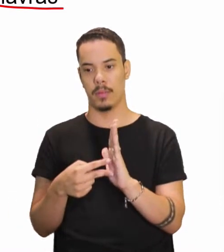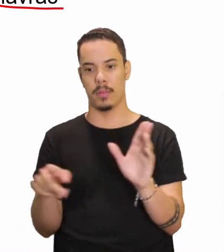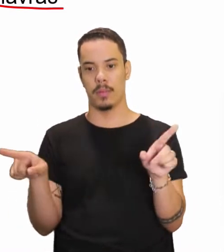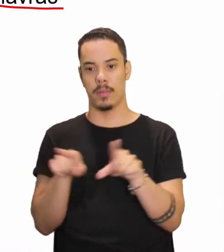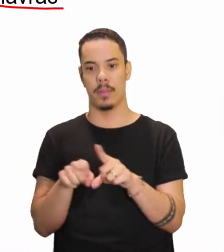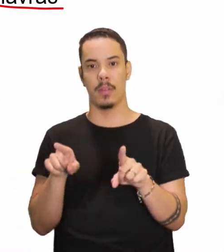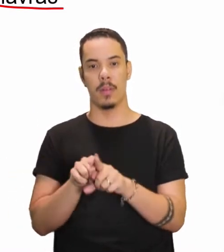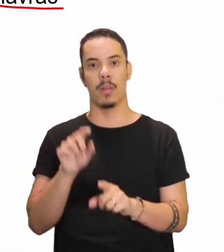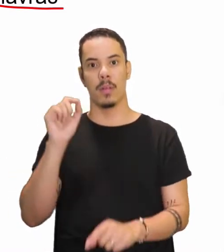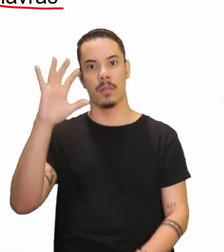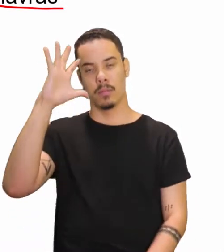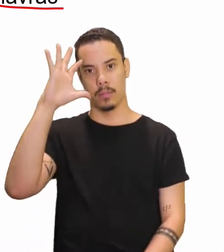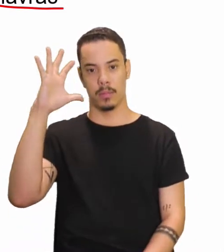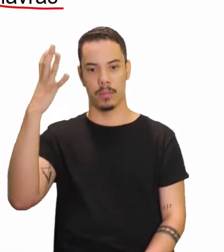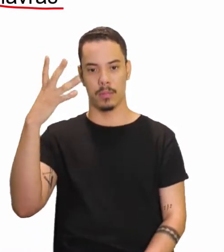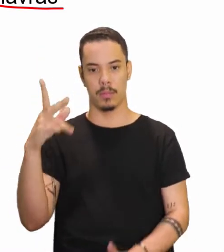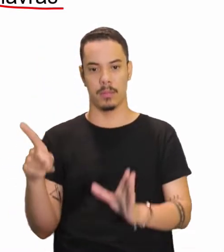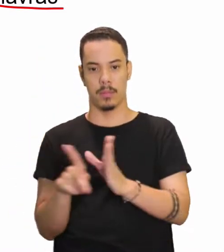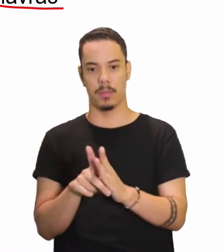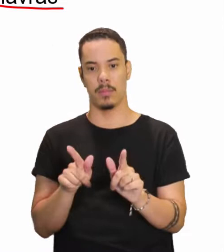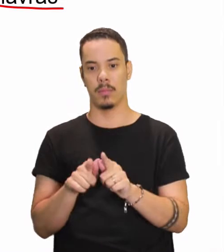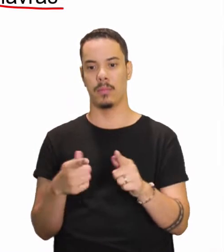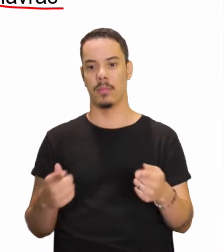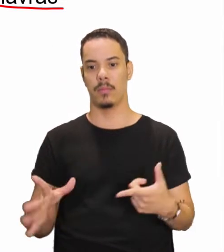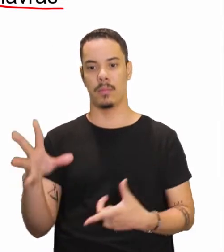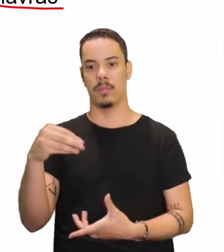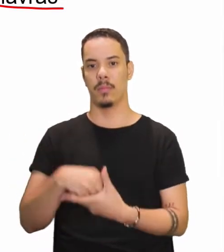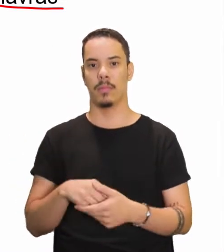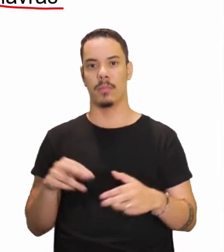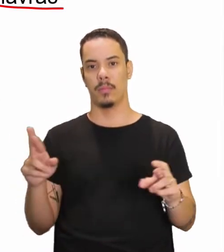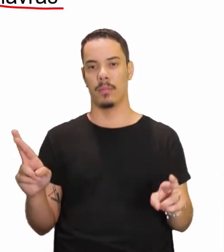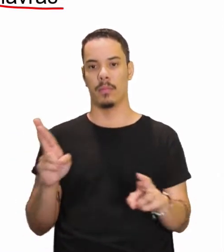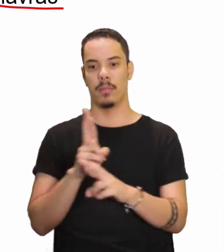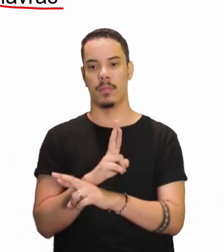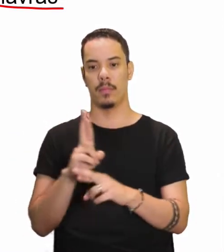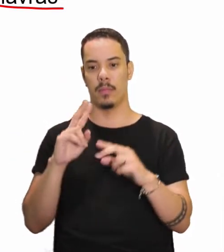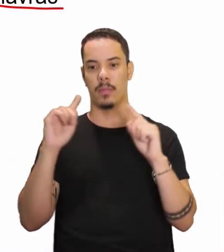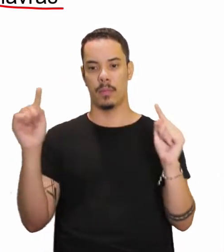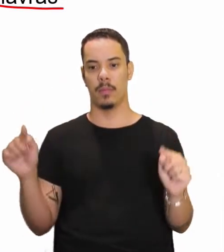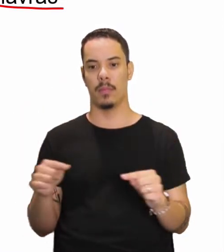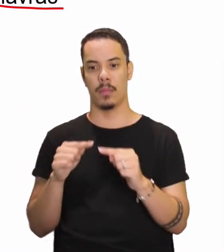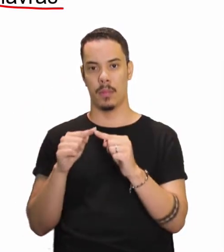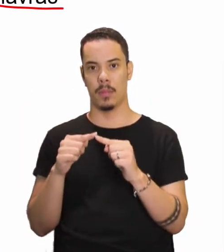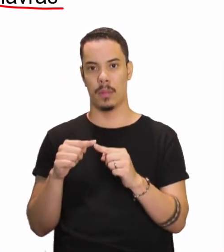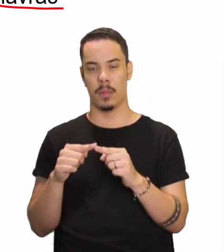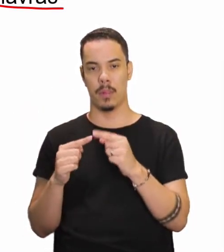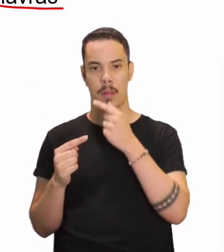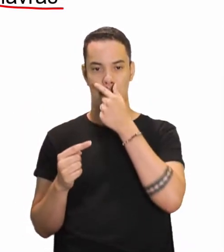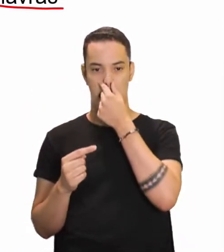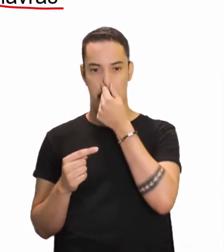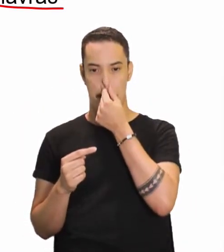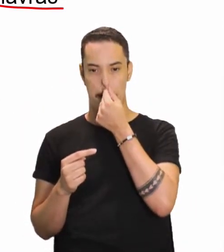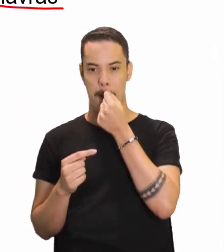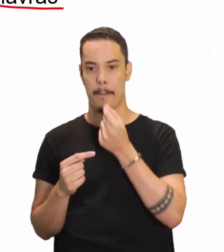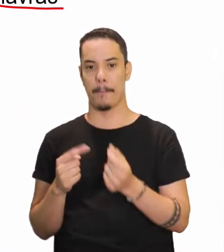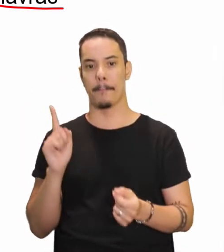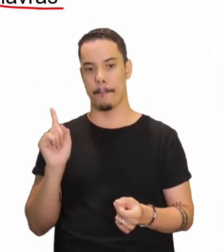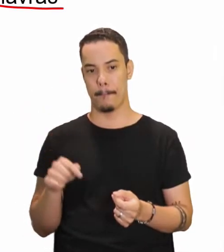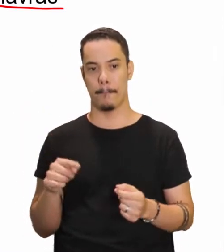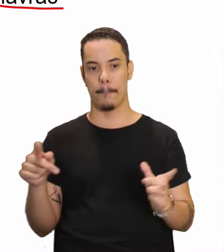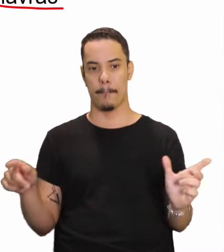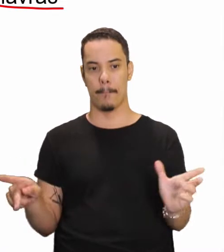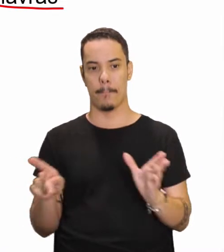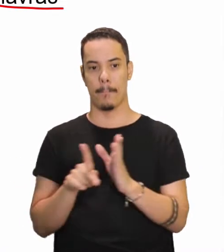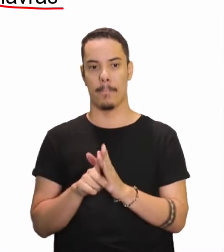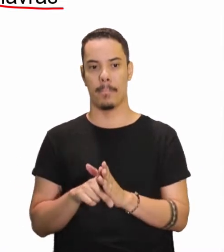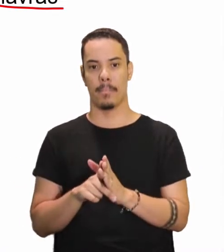e fenômenos gramaticais relacionados aí totalmente a esse tópico, que é aí a